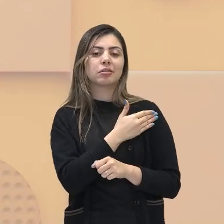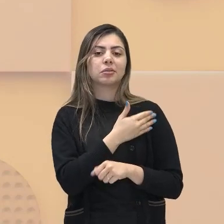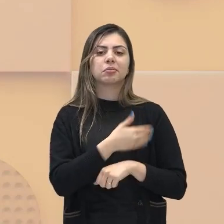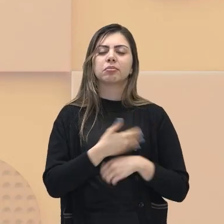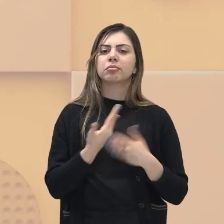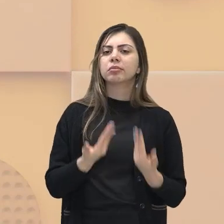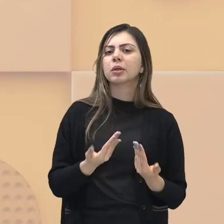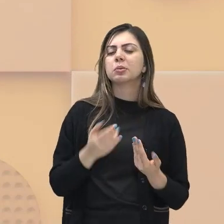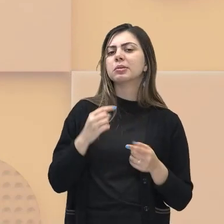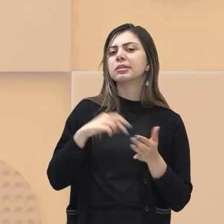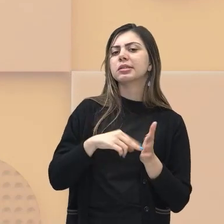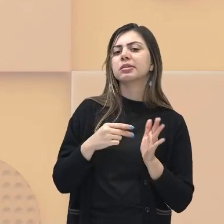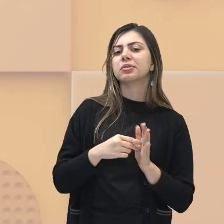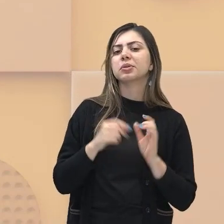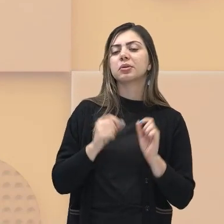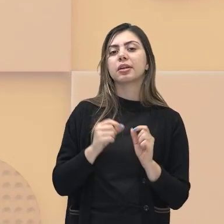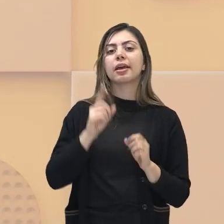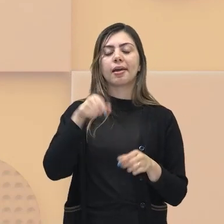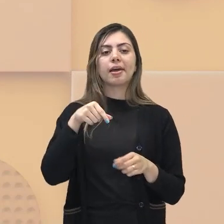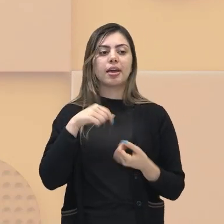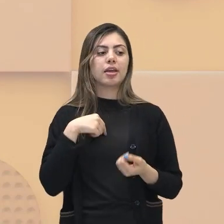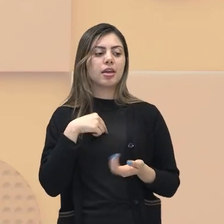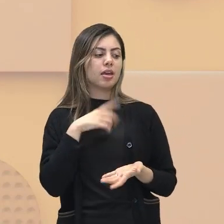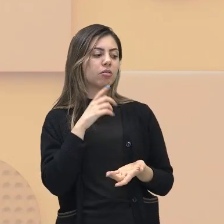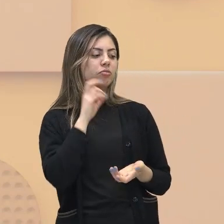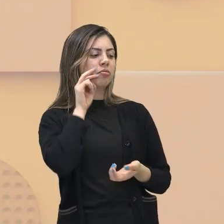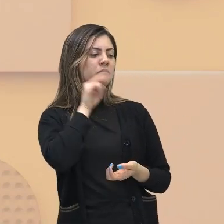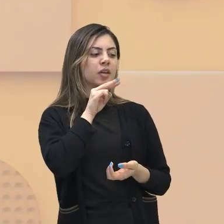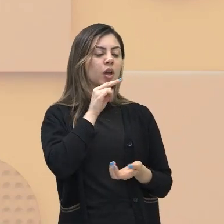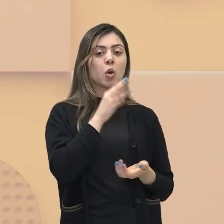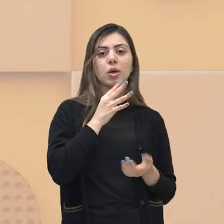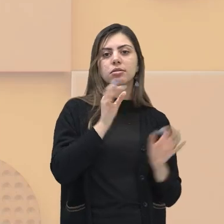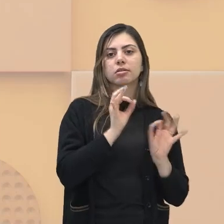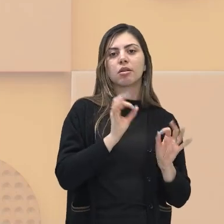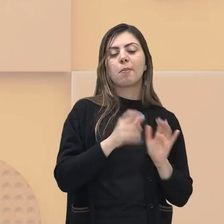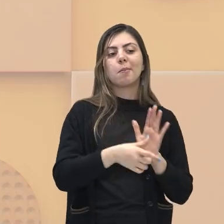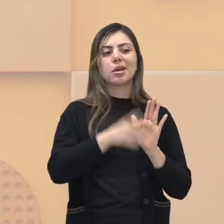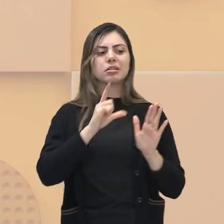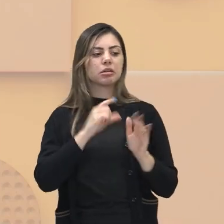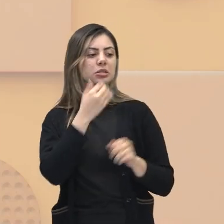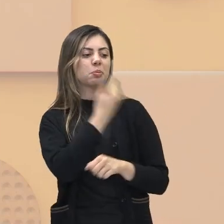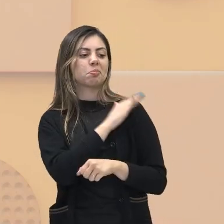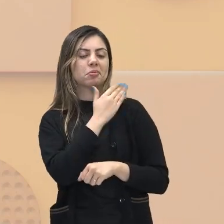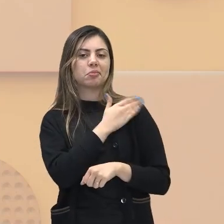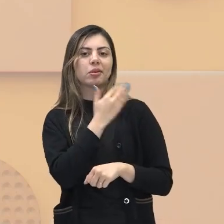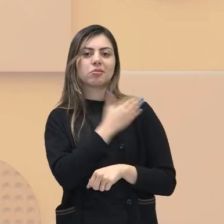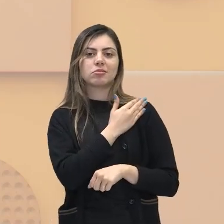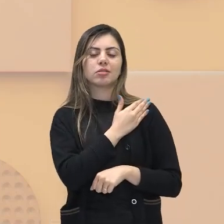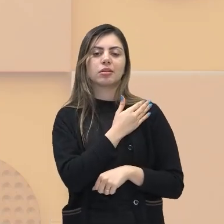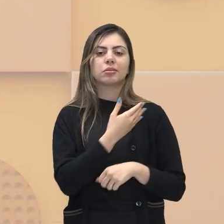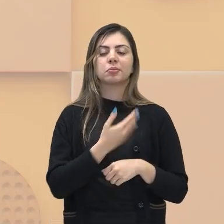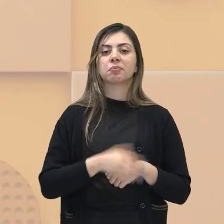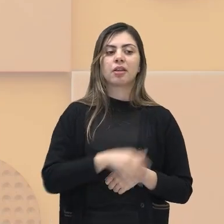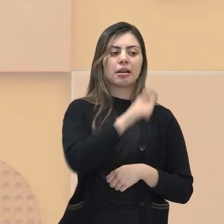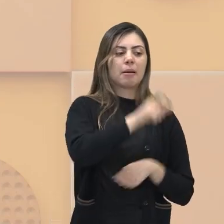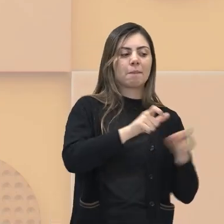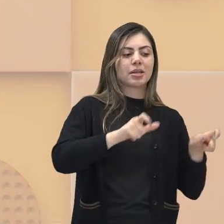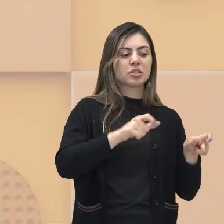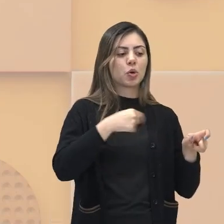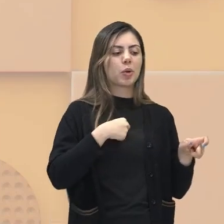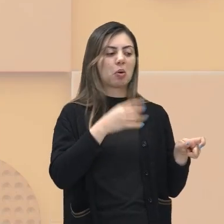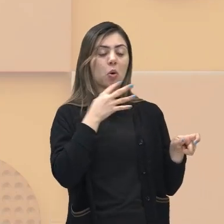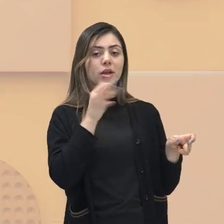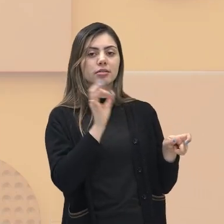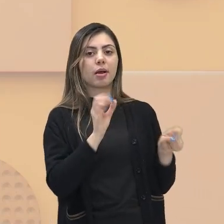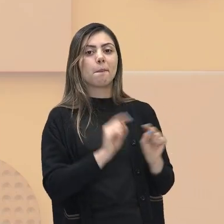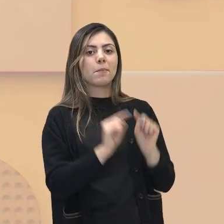um preconceito? É um conceito formado previamente. Nem conheço, mas já estou julgando, eu estou dizendo